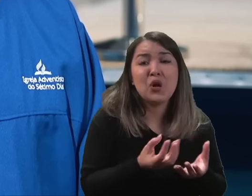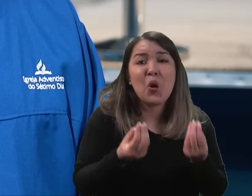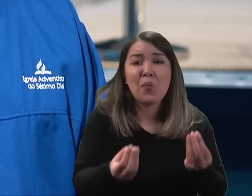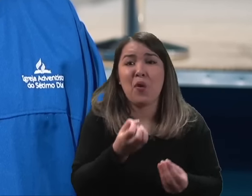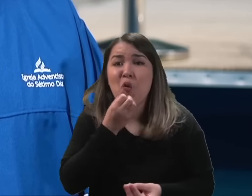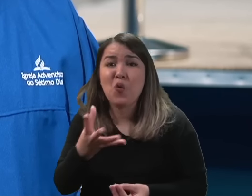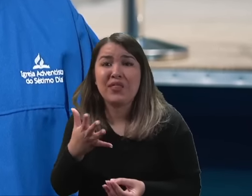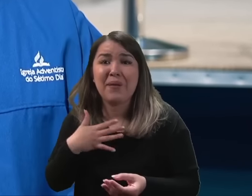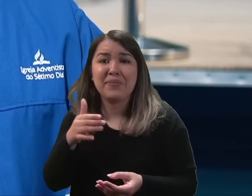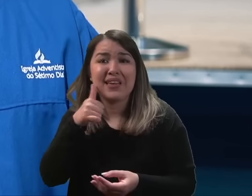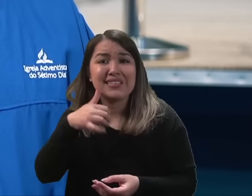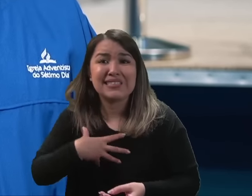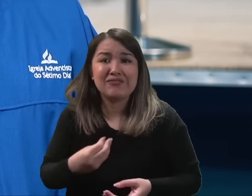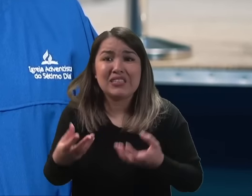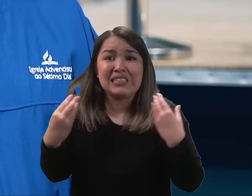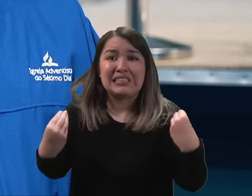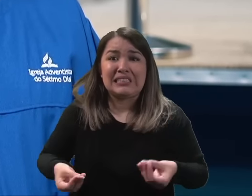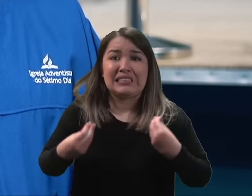filhas